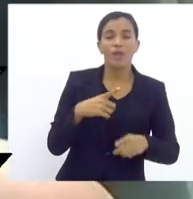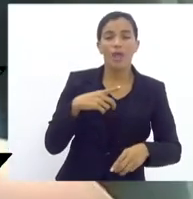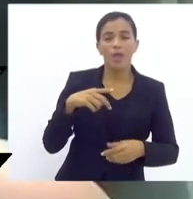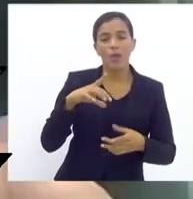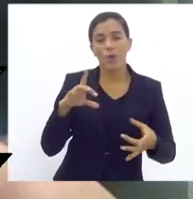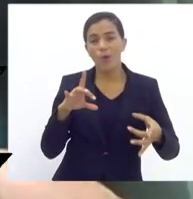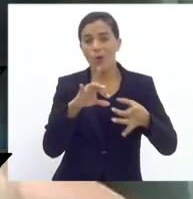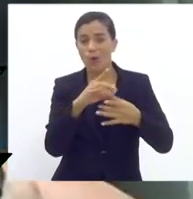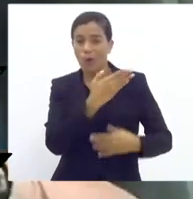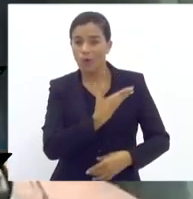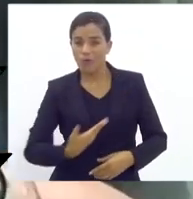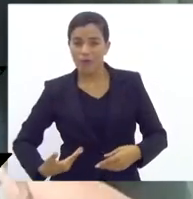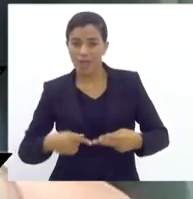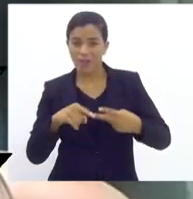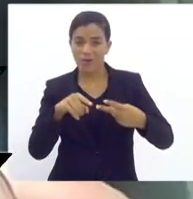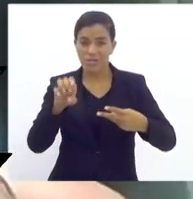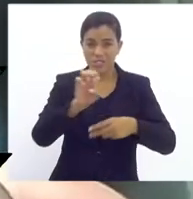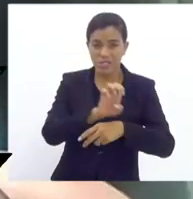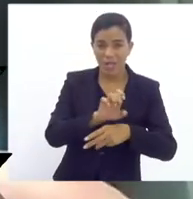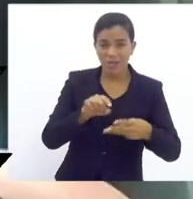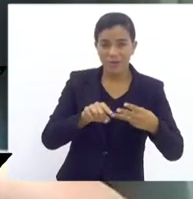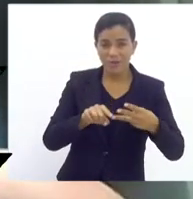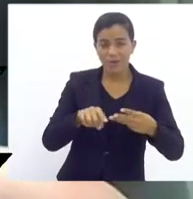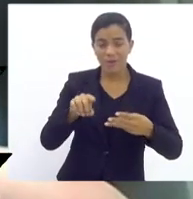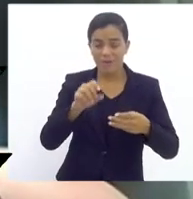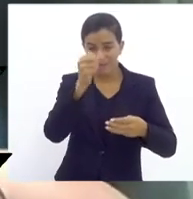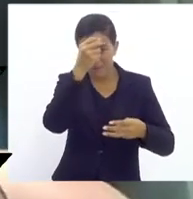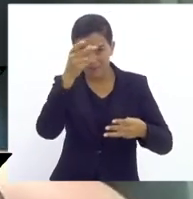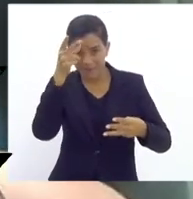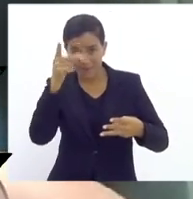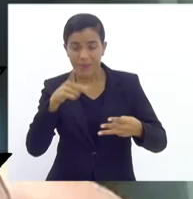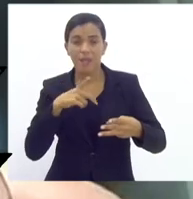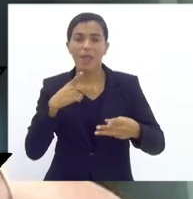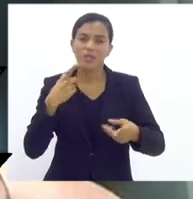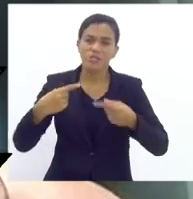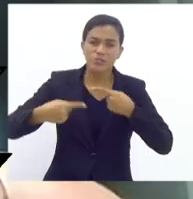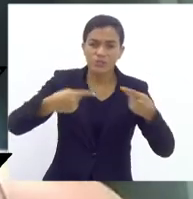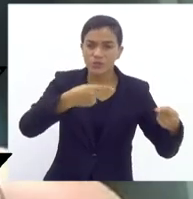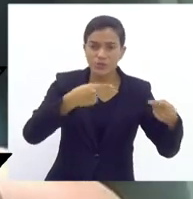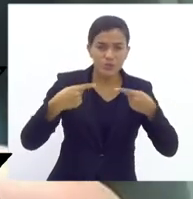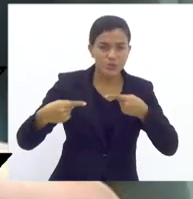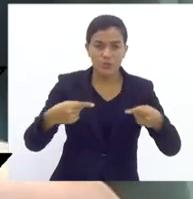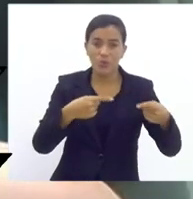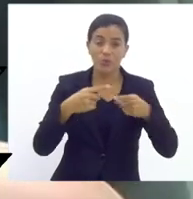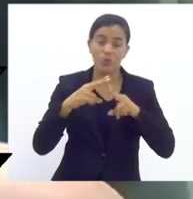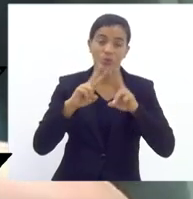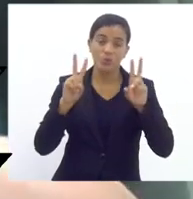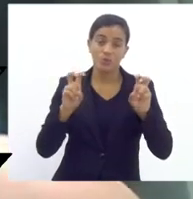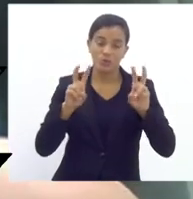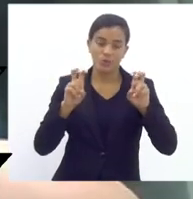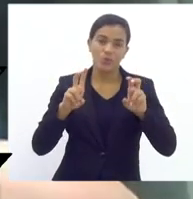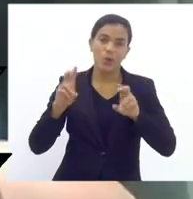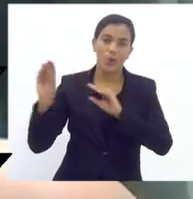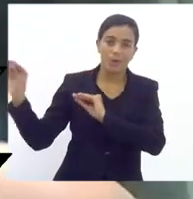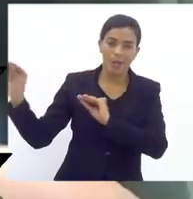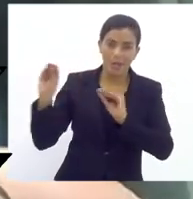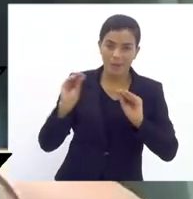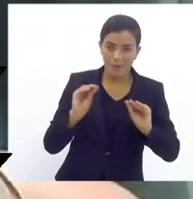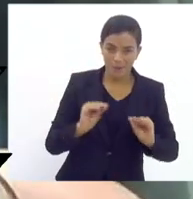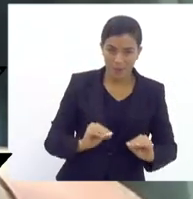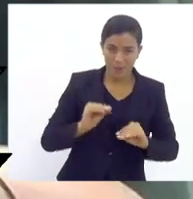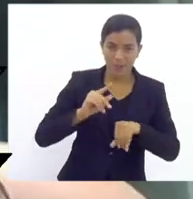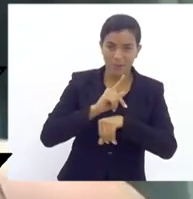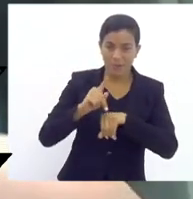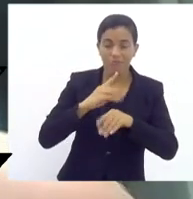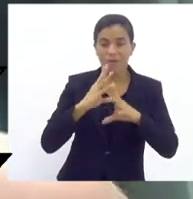estado e municípios discutem a questão migratória uma câmera técnica específica sobre a questão dos Migrantes